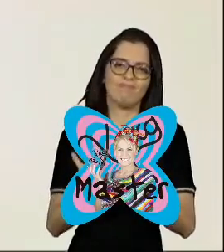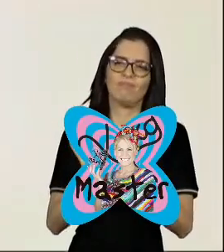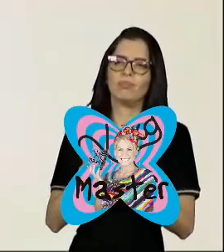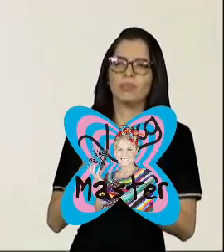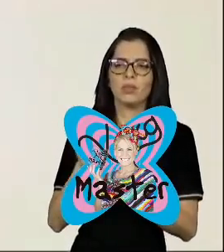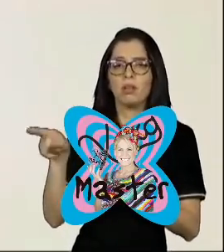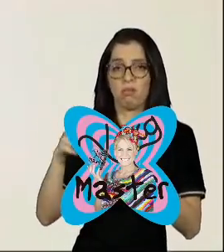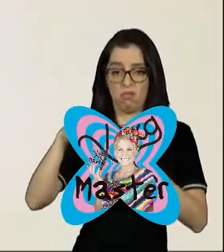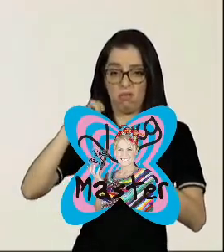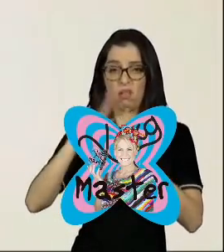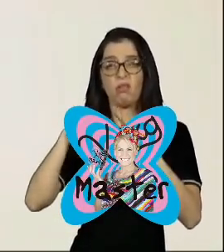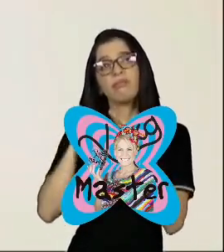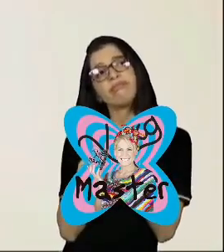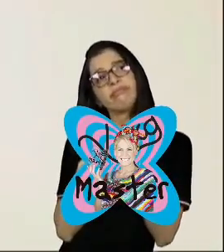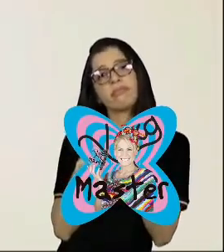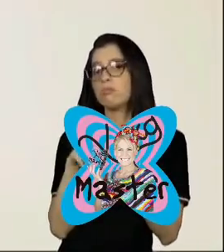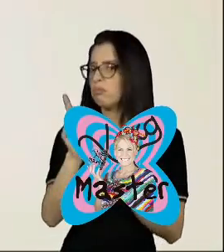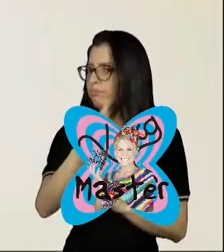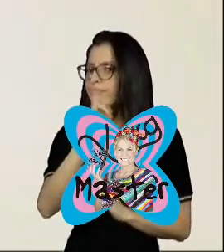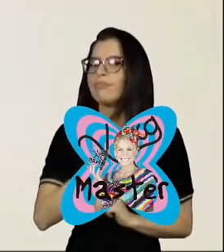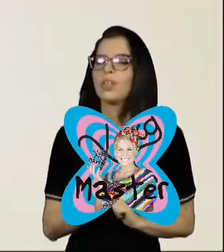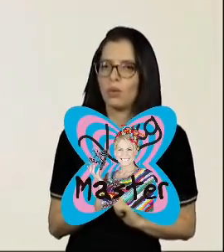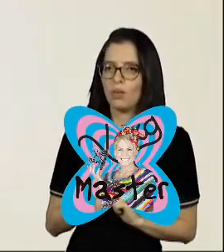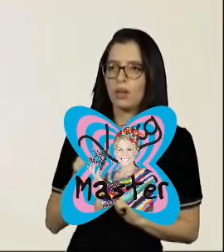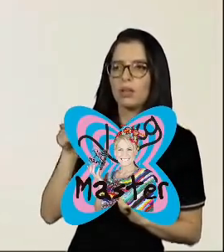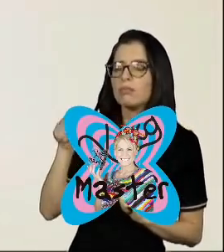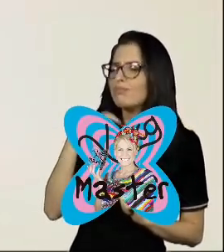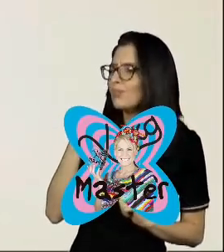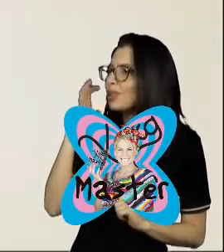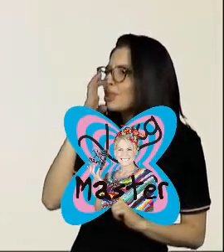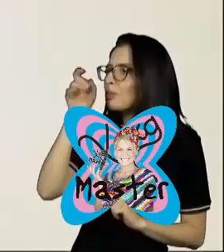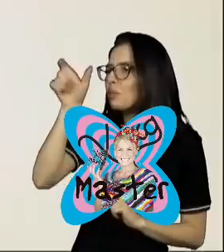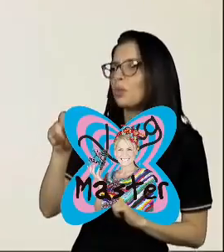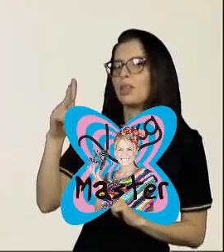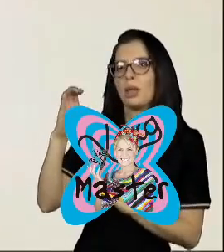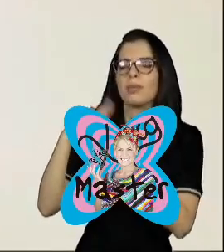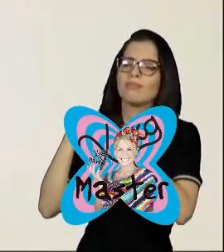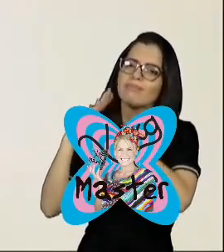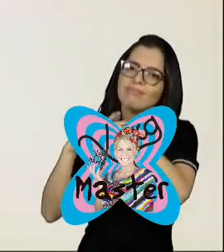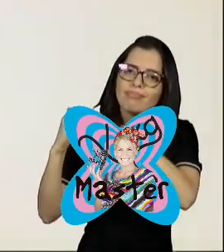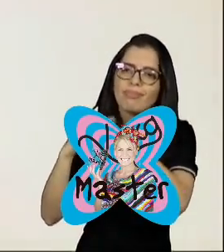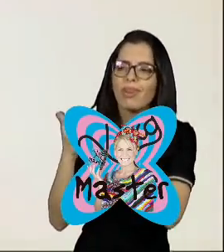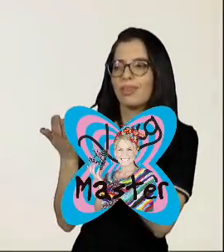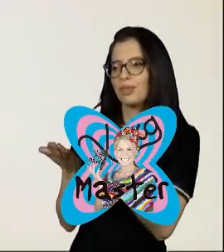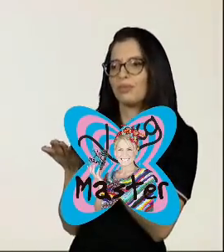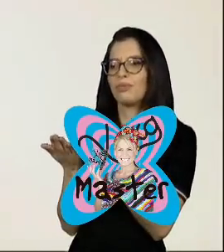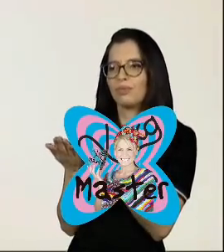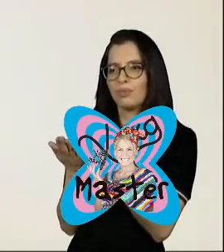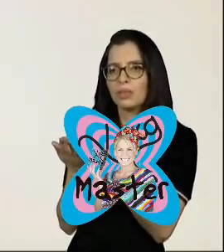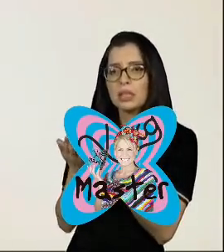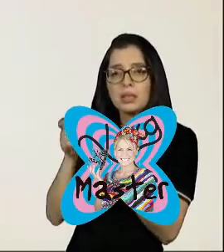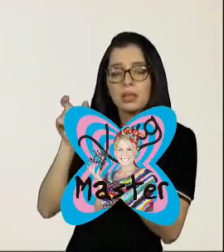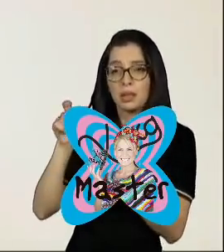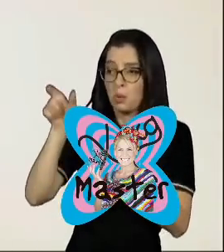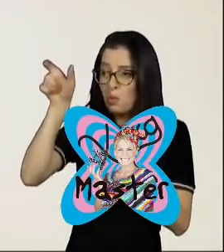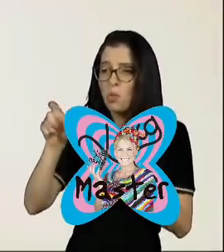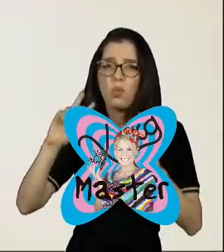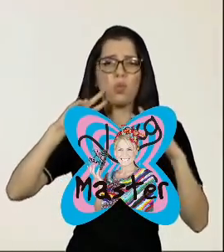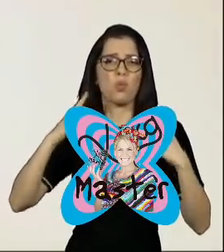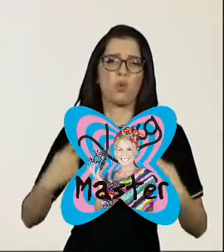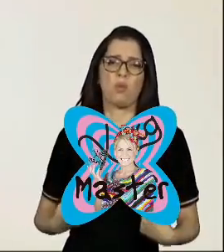parada é uma pessoa com que a gente não só tem admiração mas tem respeito carinho fora que eu não é um ser humano assim que se você